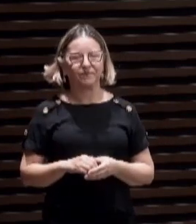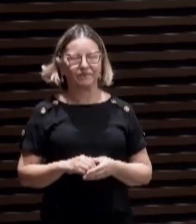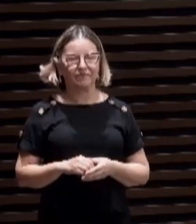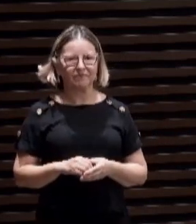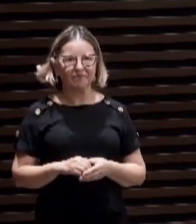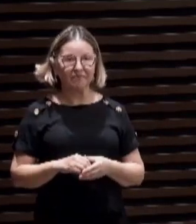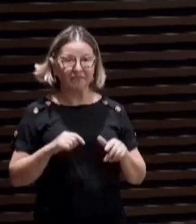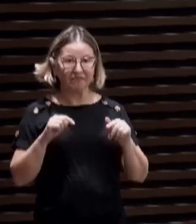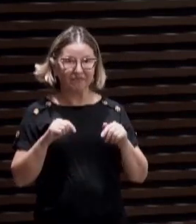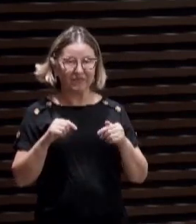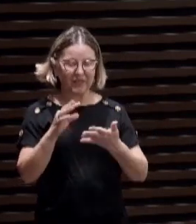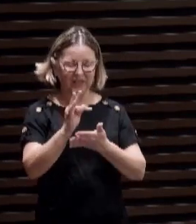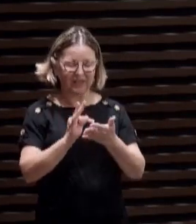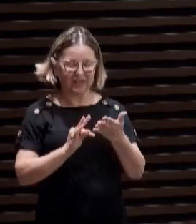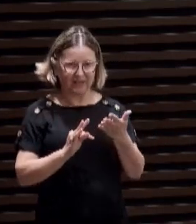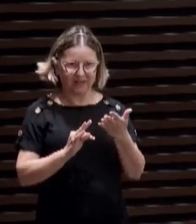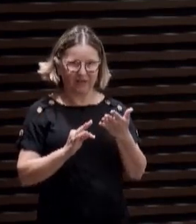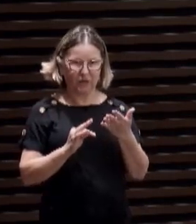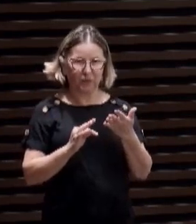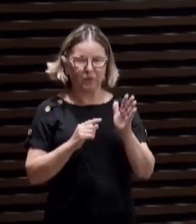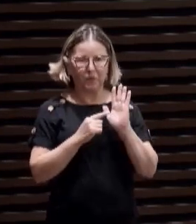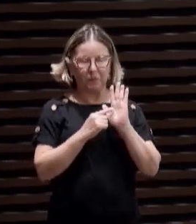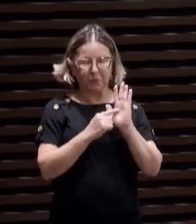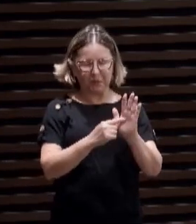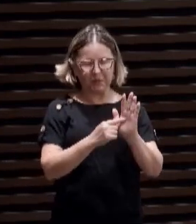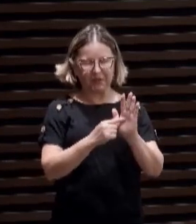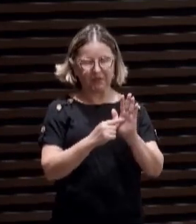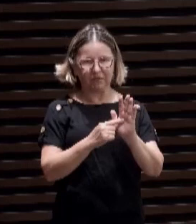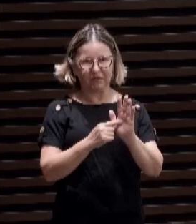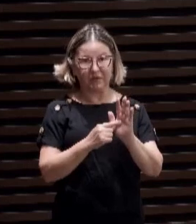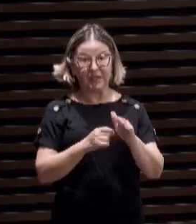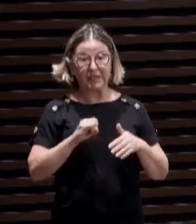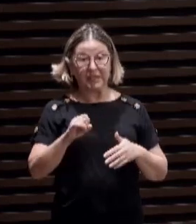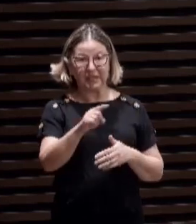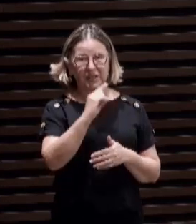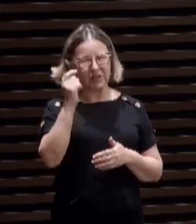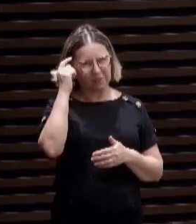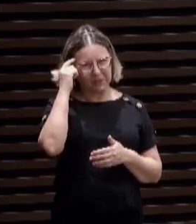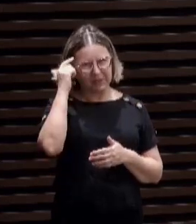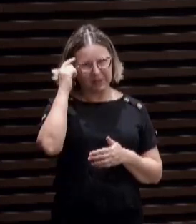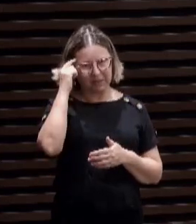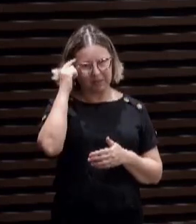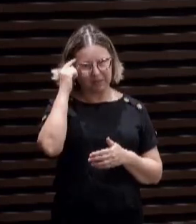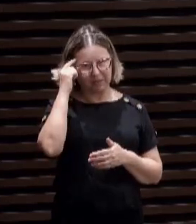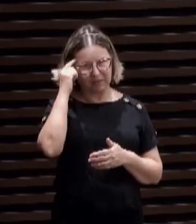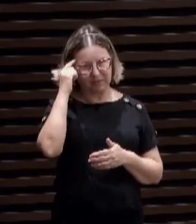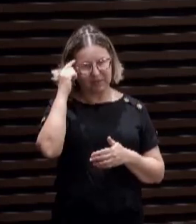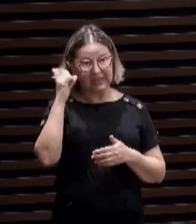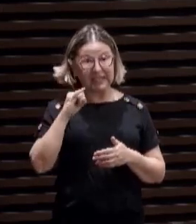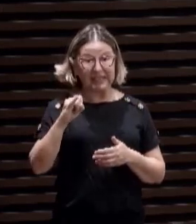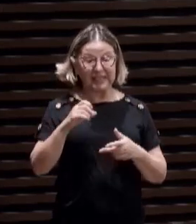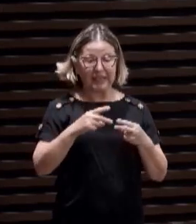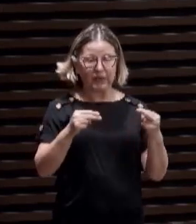relativismo. Quando nós pensamos que aquilo que nós estamos vendo, que